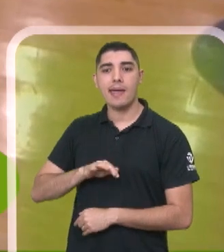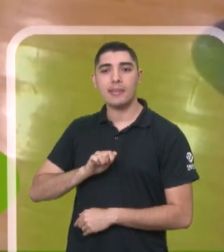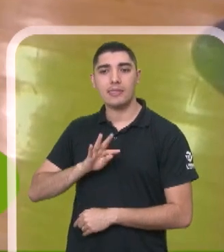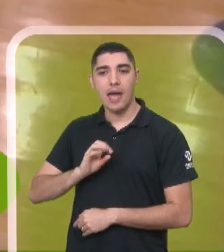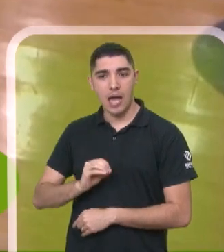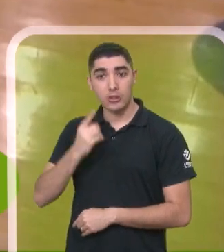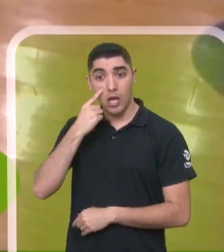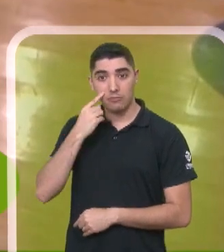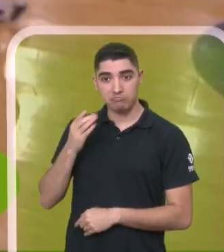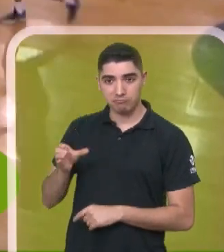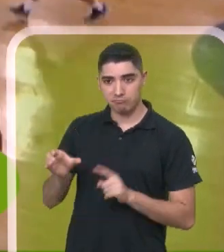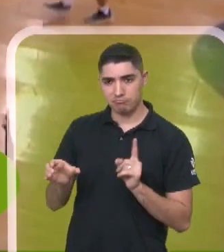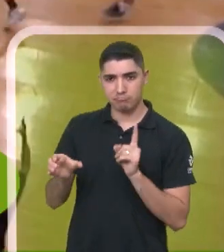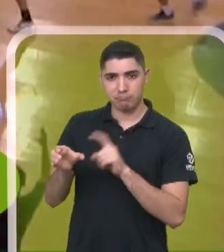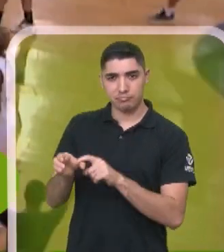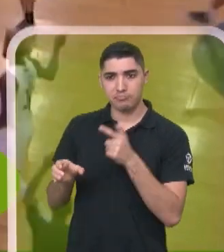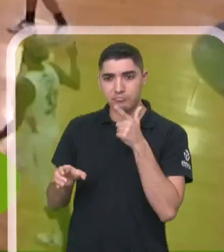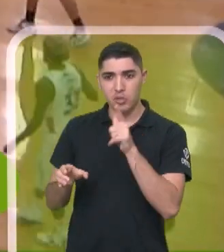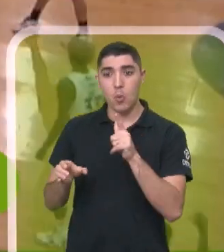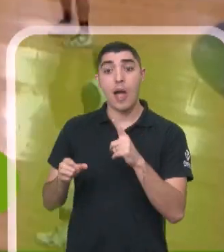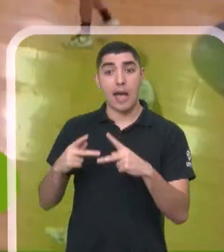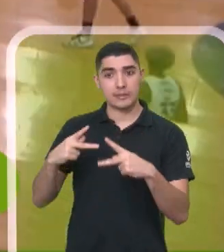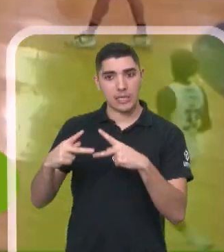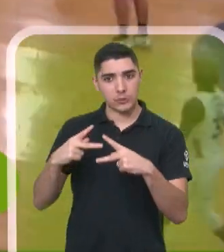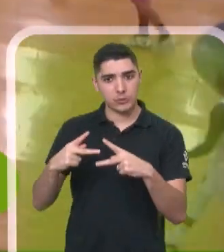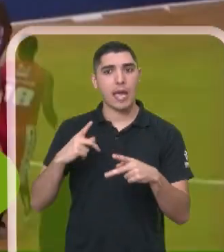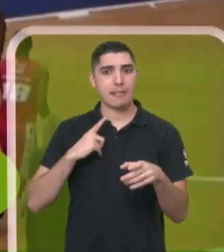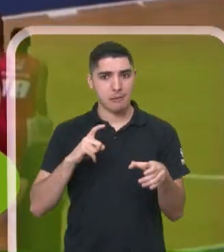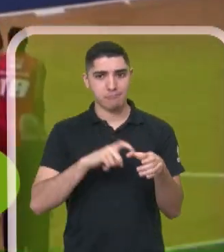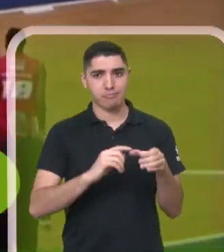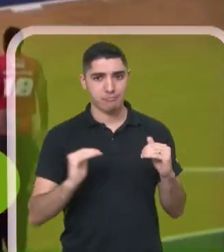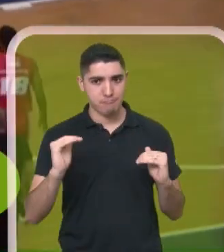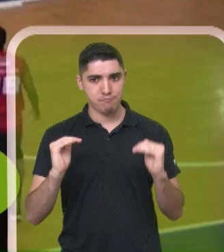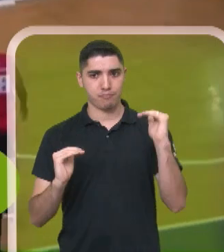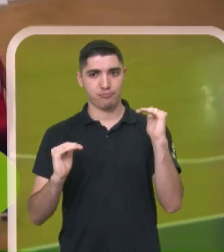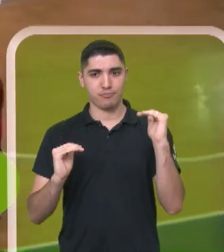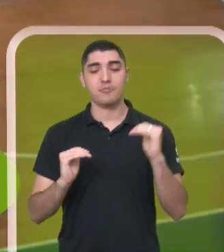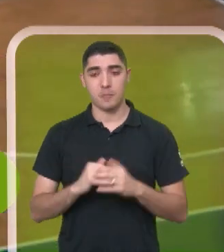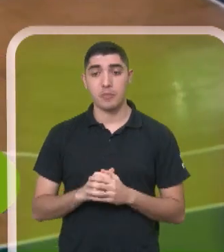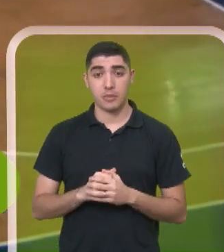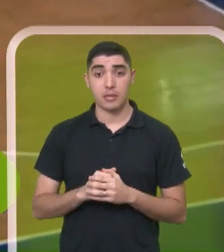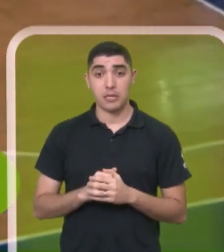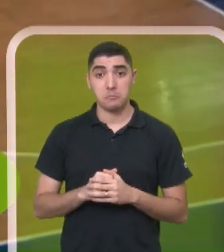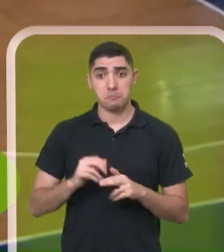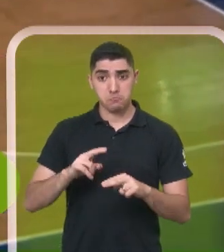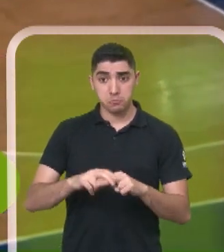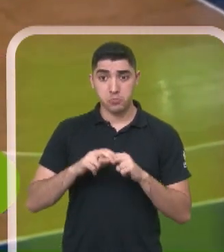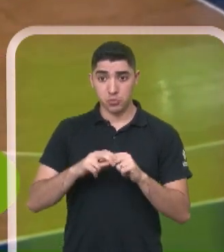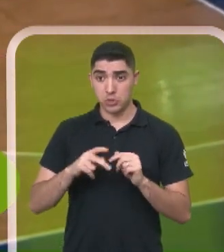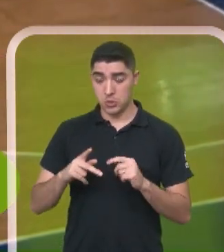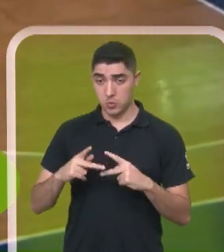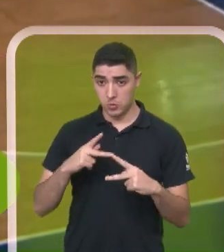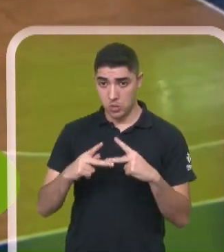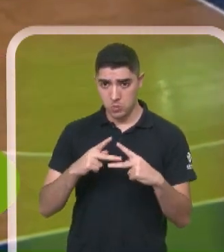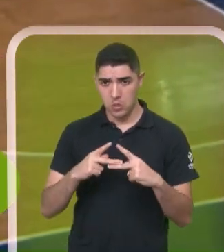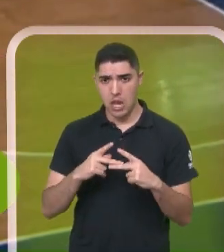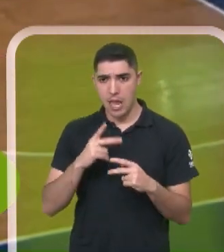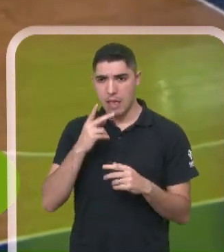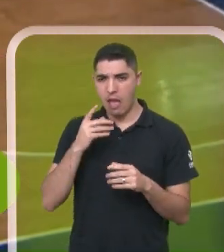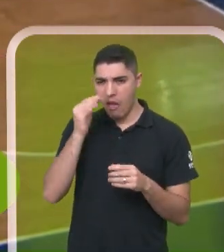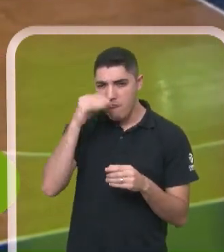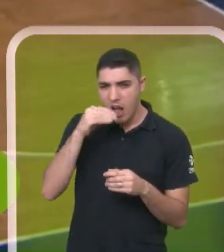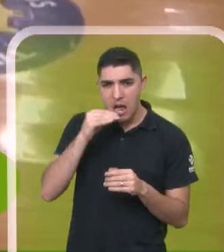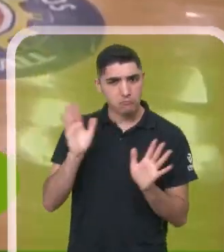com esse gatilhaço e colocou o São José na frente. Aplicado defensivamente, o São José não dava espaços